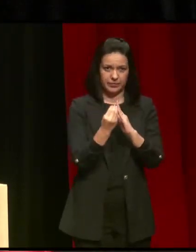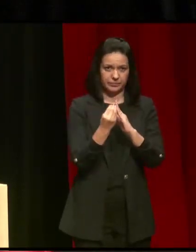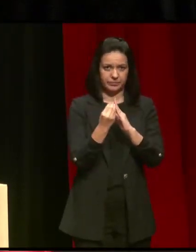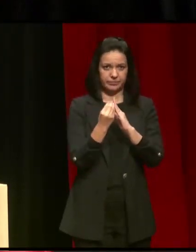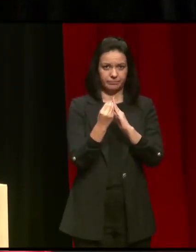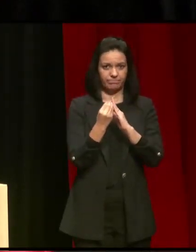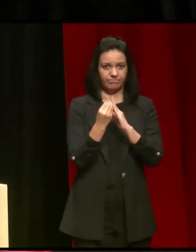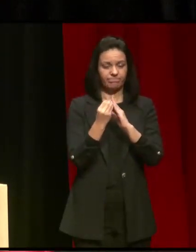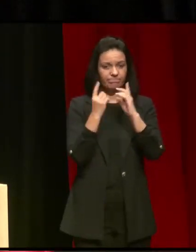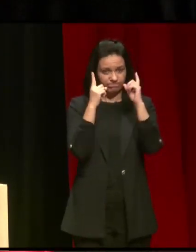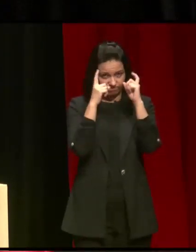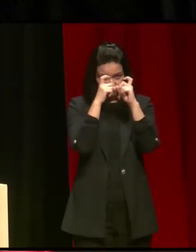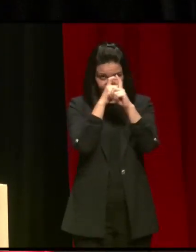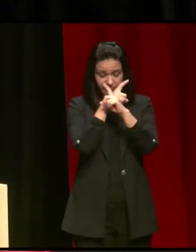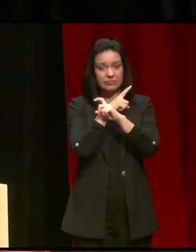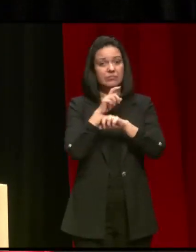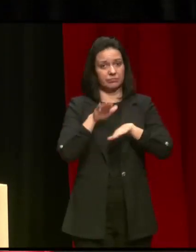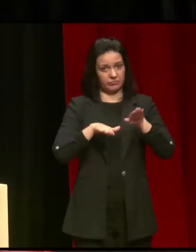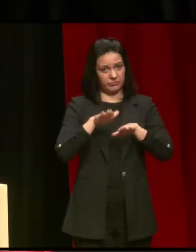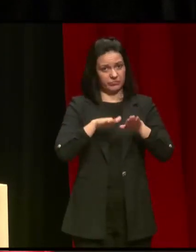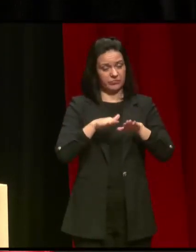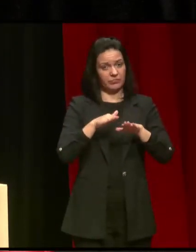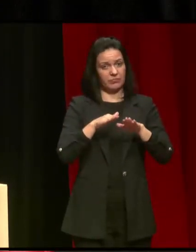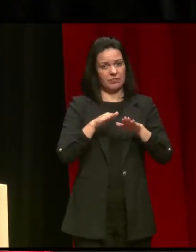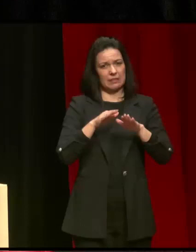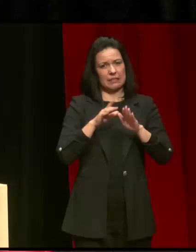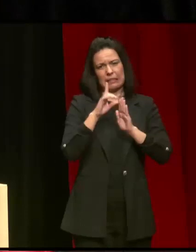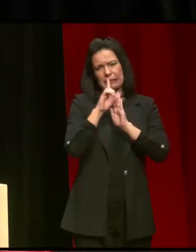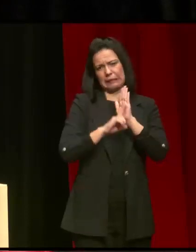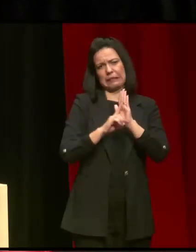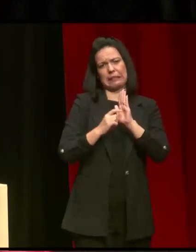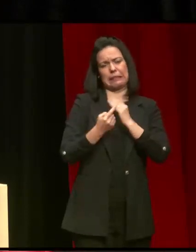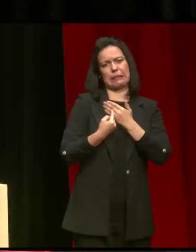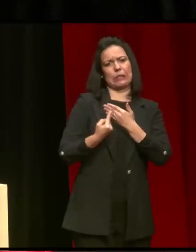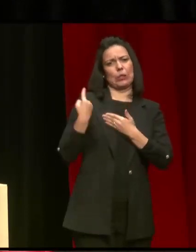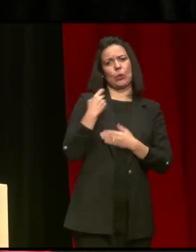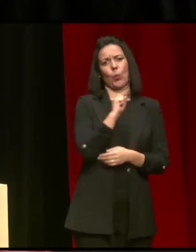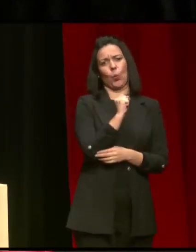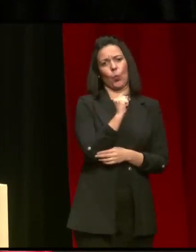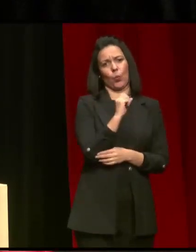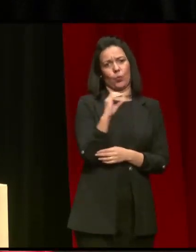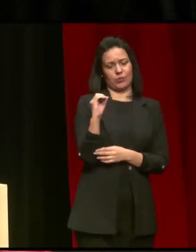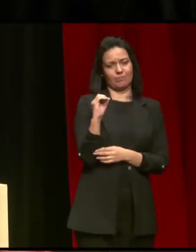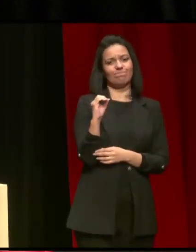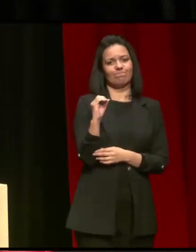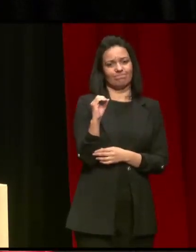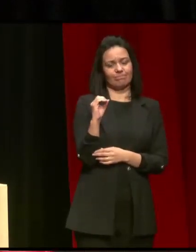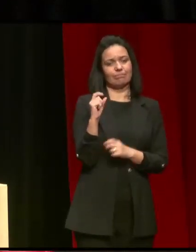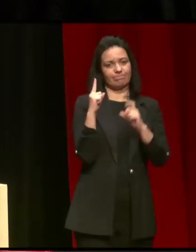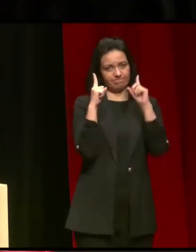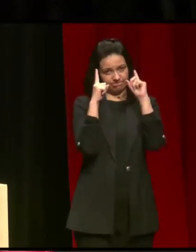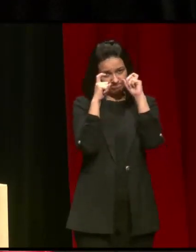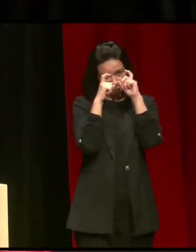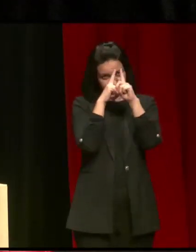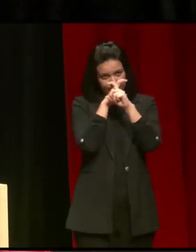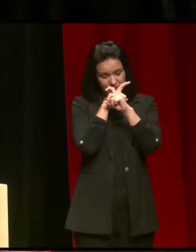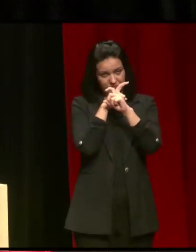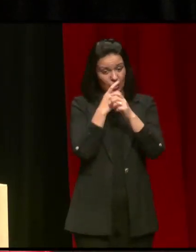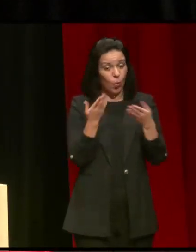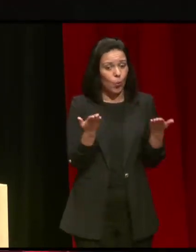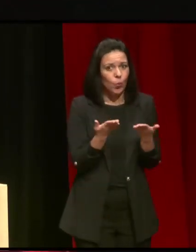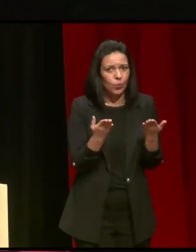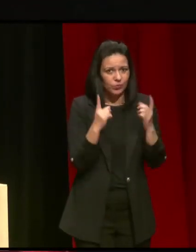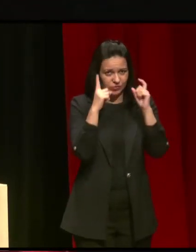é complicada, na década de 80 era bem mais complicada, né? Então, começou a nascer